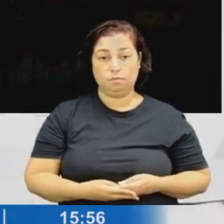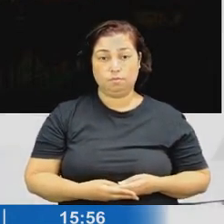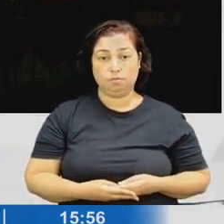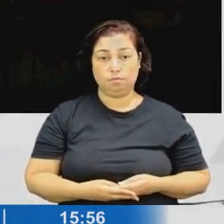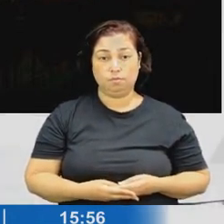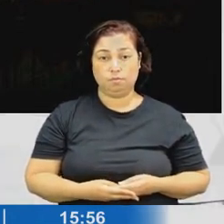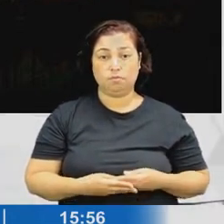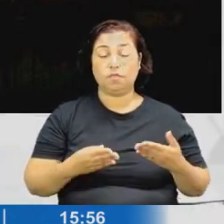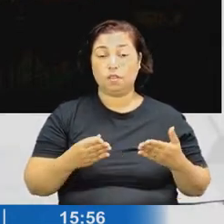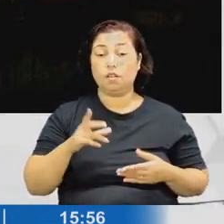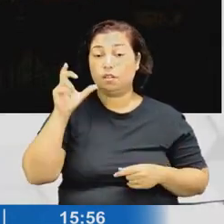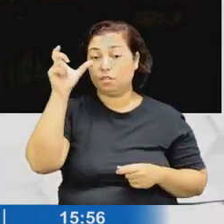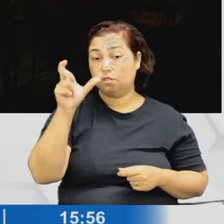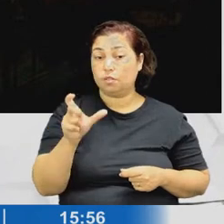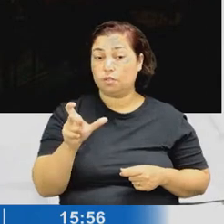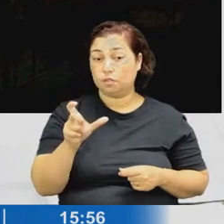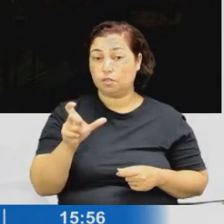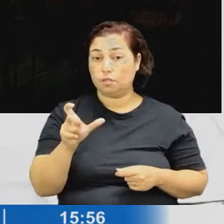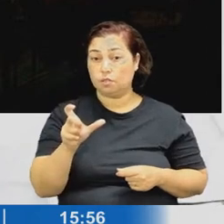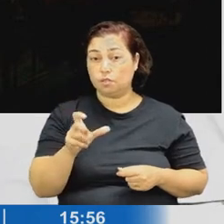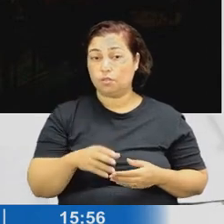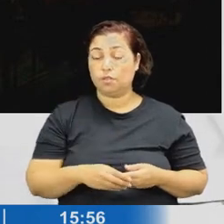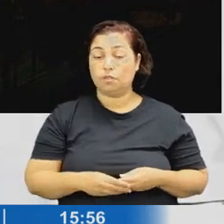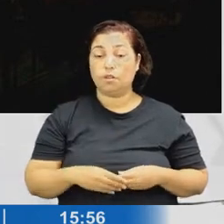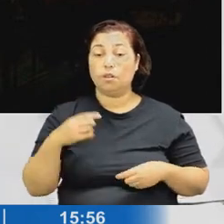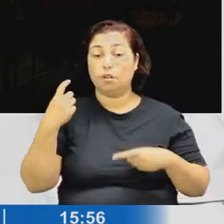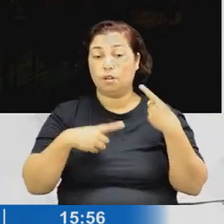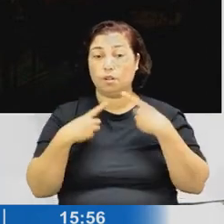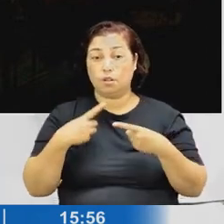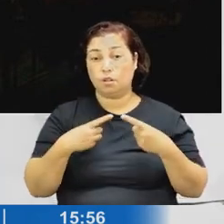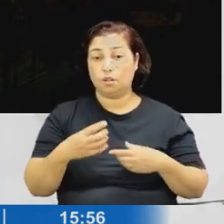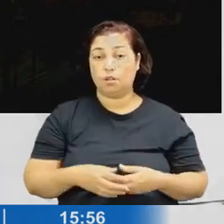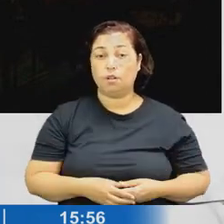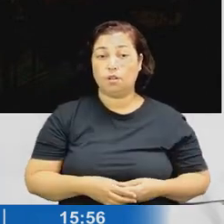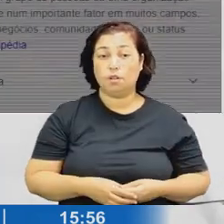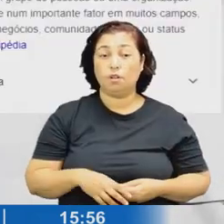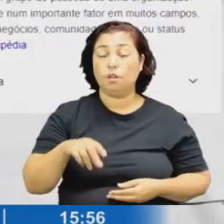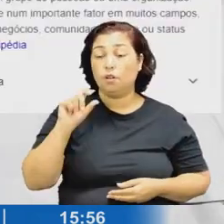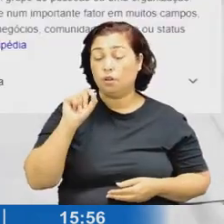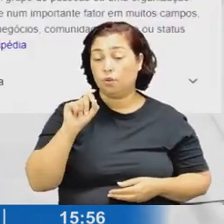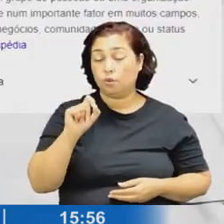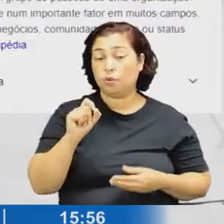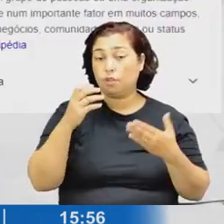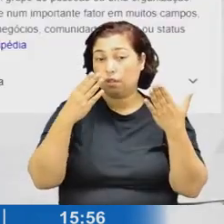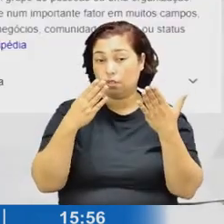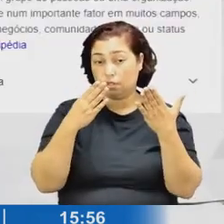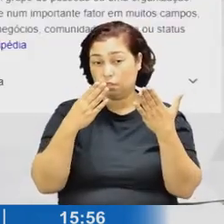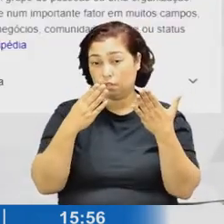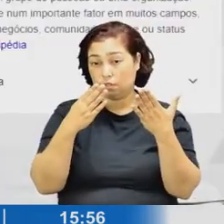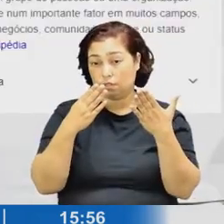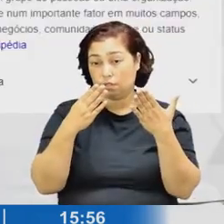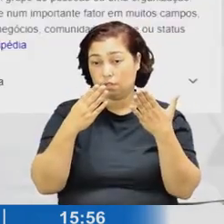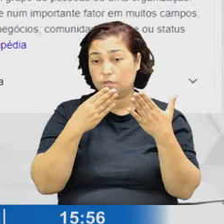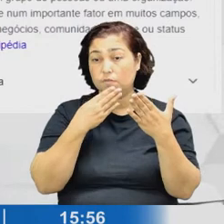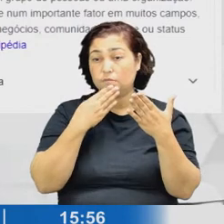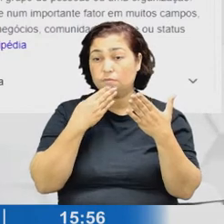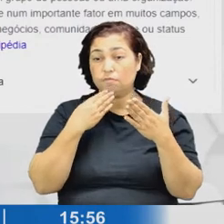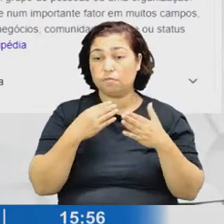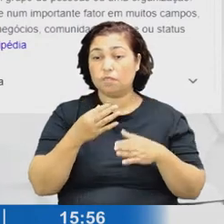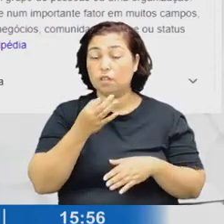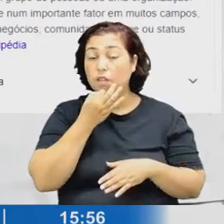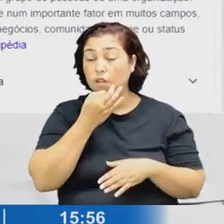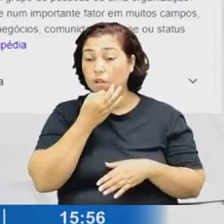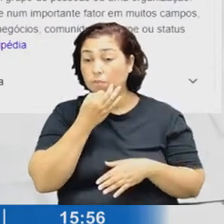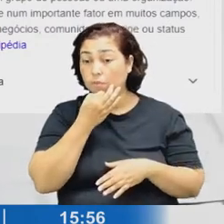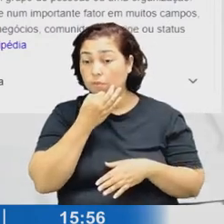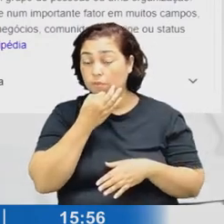vamos falar de reputação depois imagem galera reputação política e que a reputação a reputação é a opinião